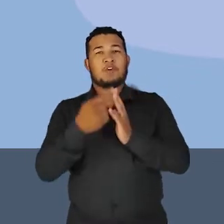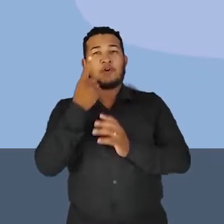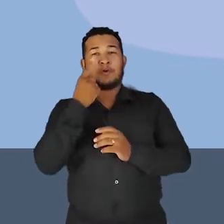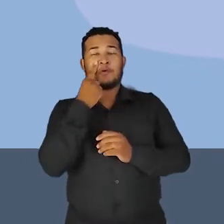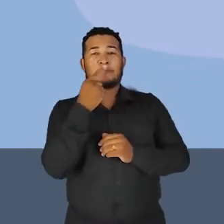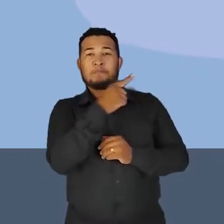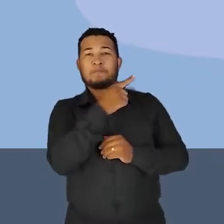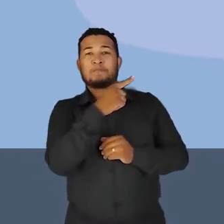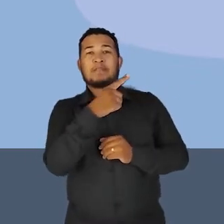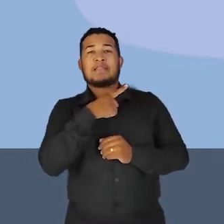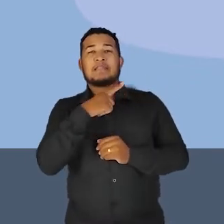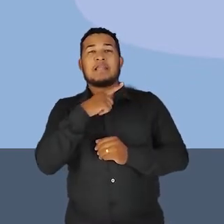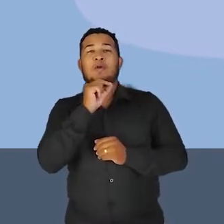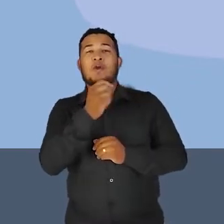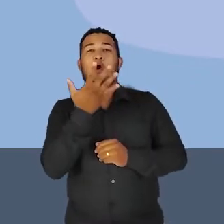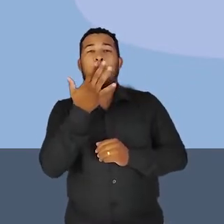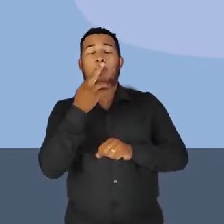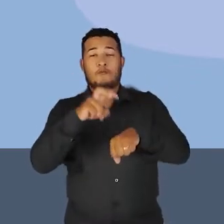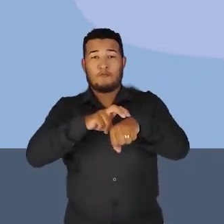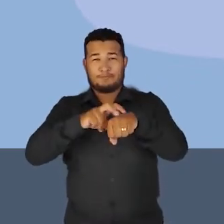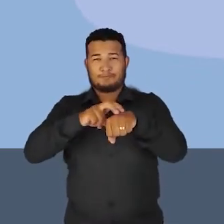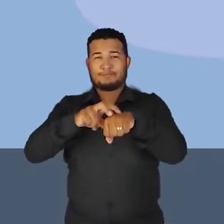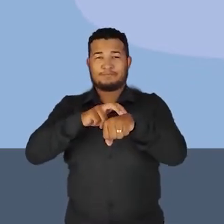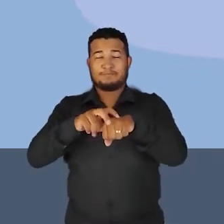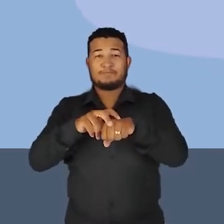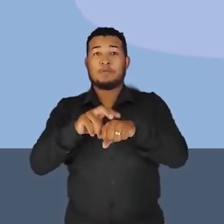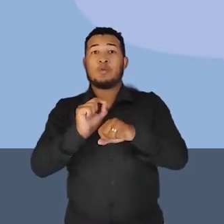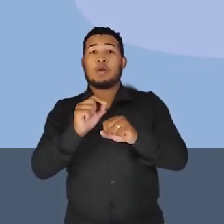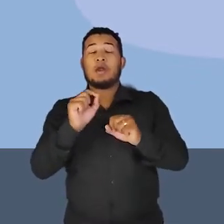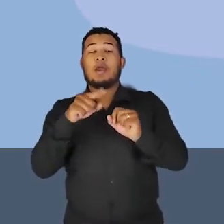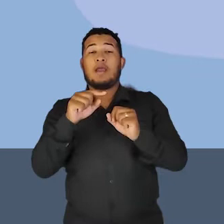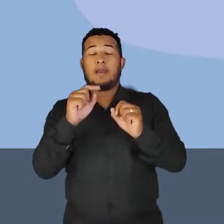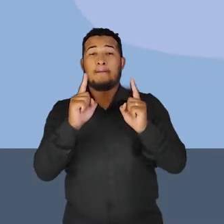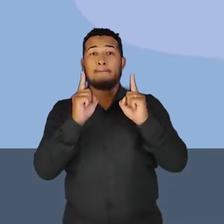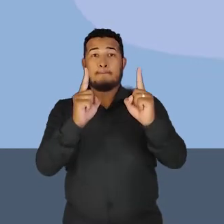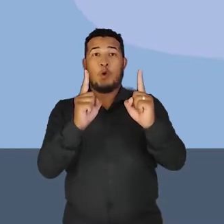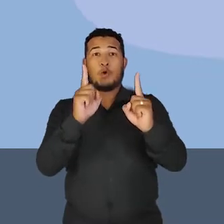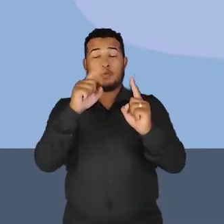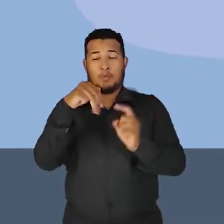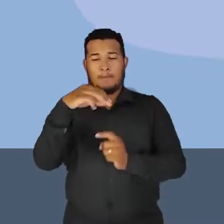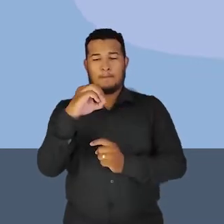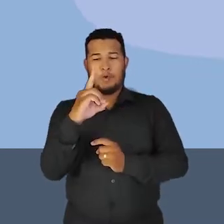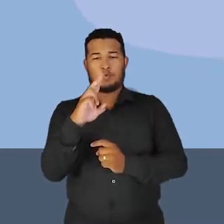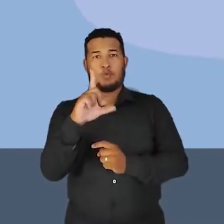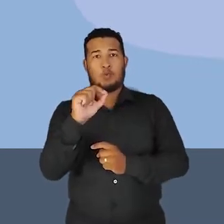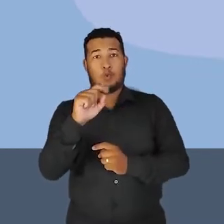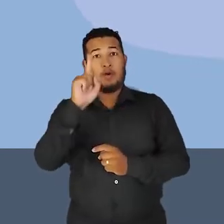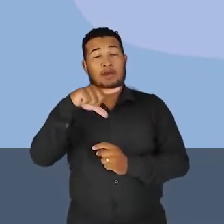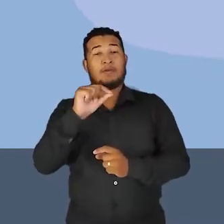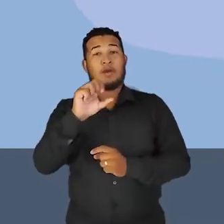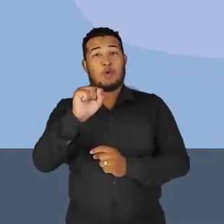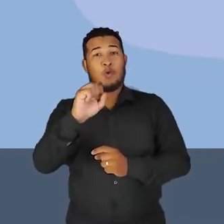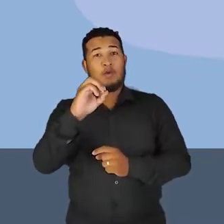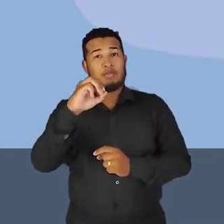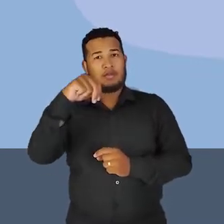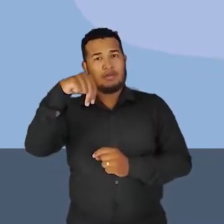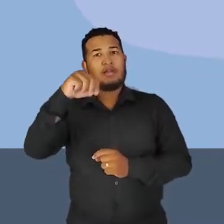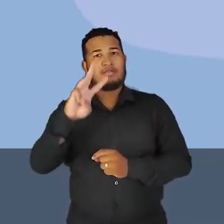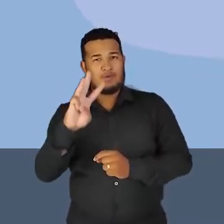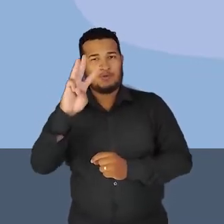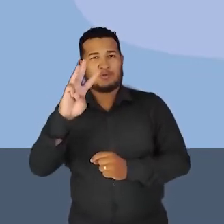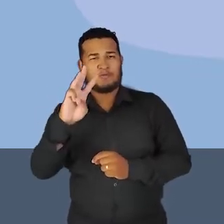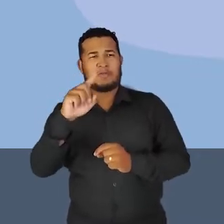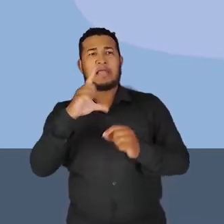ali por aquela seta verde, cujo módulo é de 80 newton, ele tem uma direção. Qual é a direção?